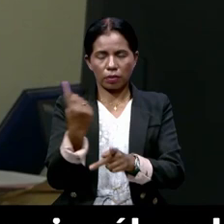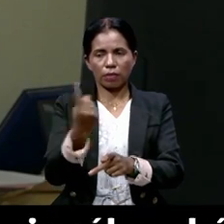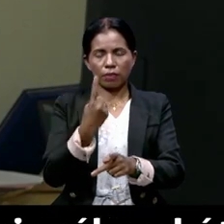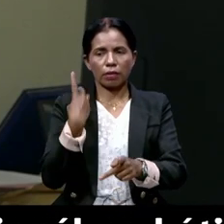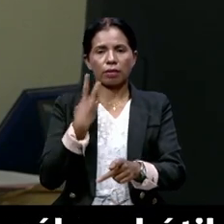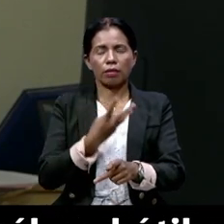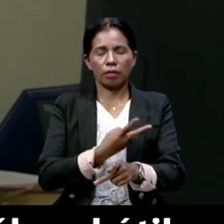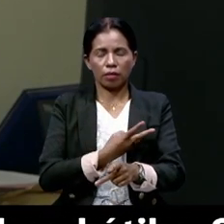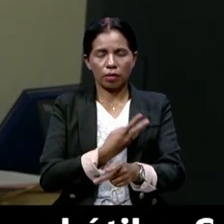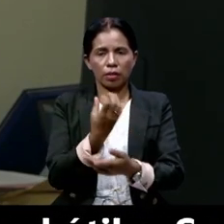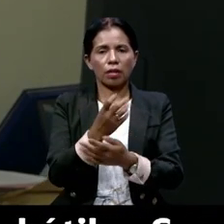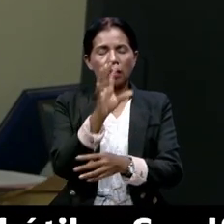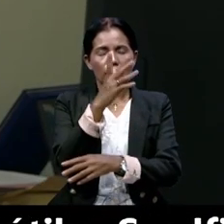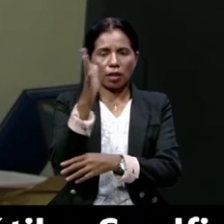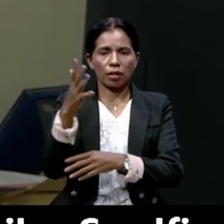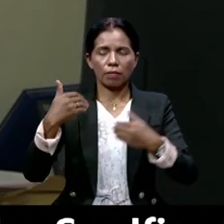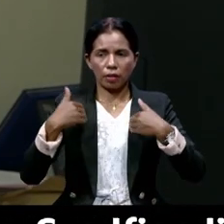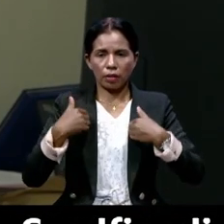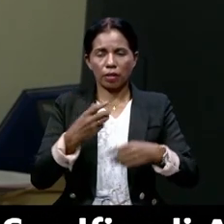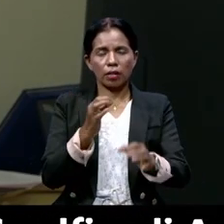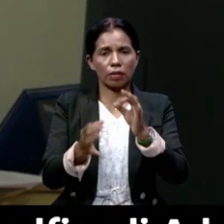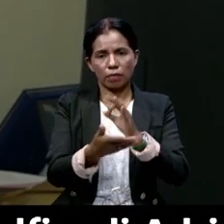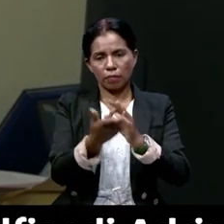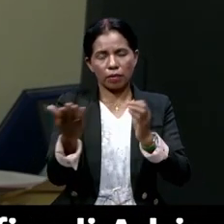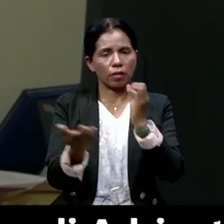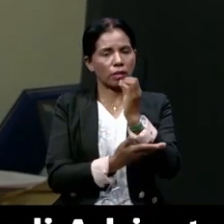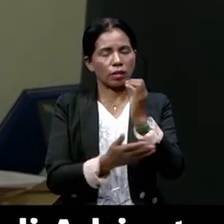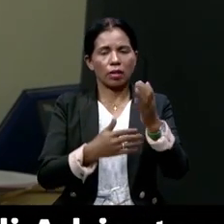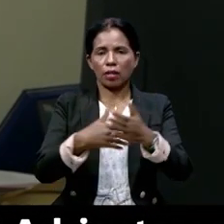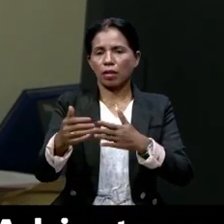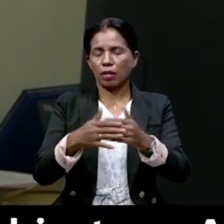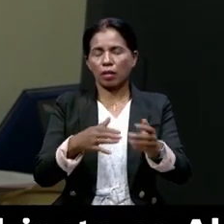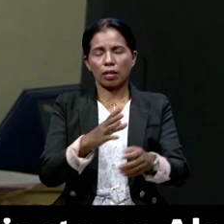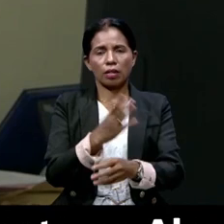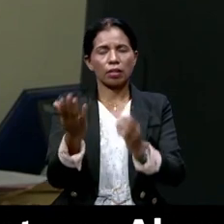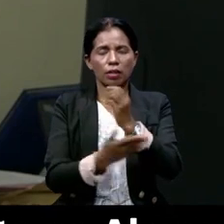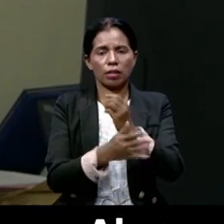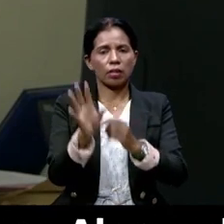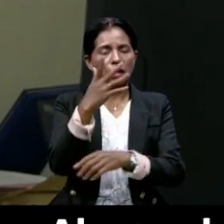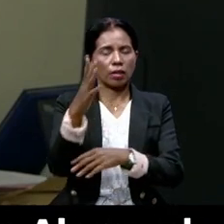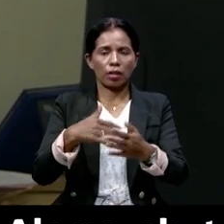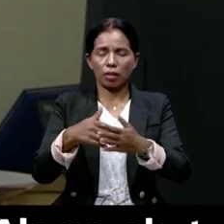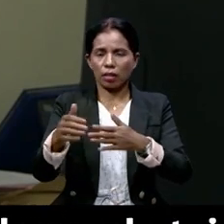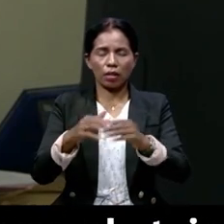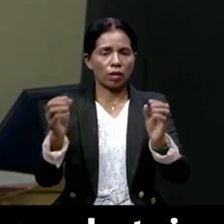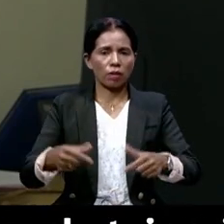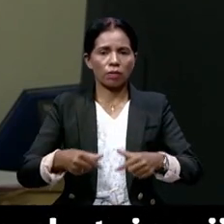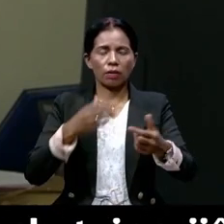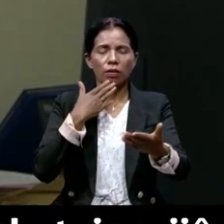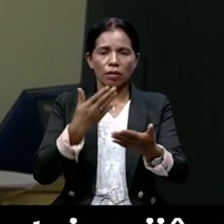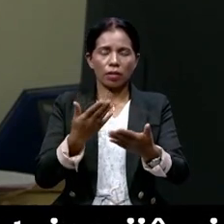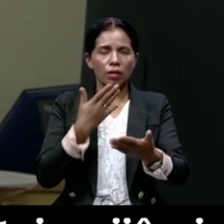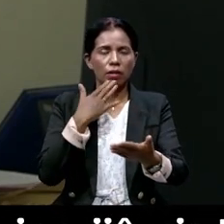itene riku soi neve makia se imi tesi arbiru de estraga de dan ela fo vantage en economia neve ba dia ba